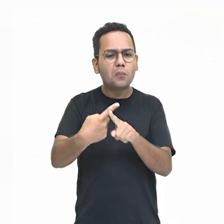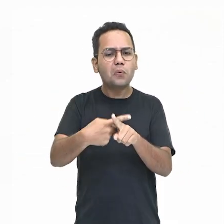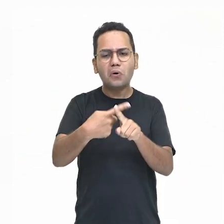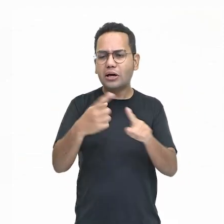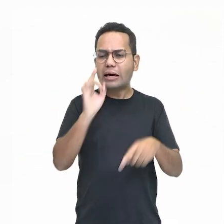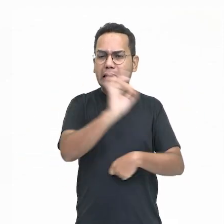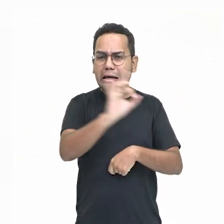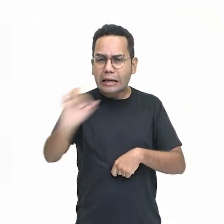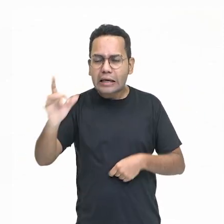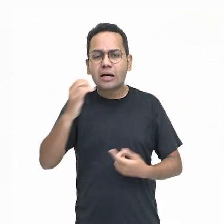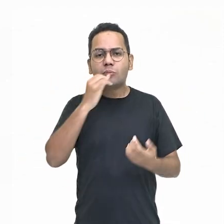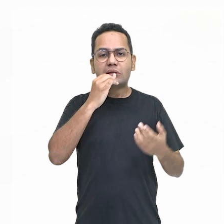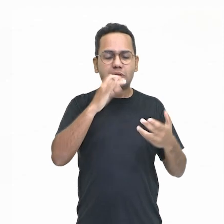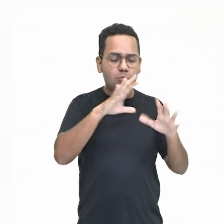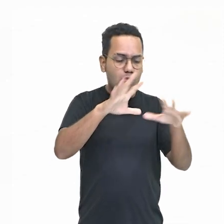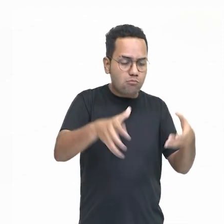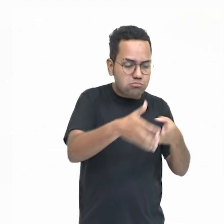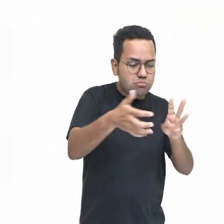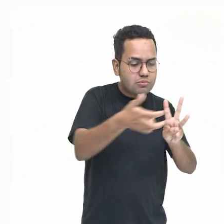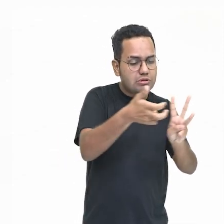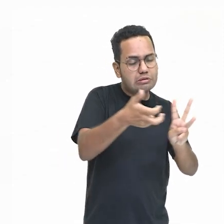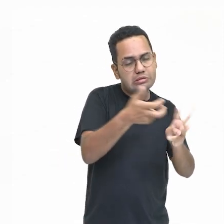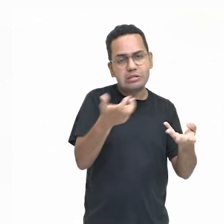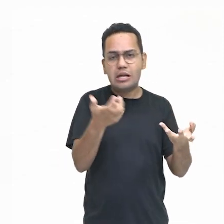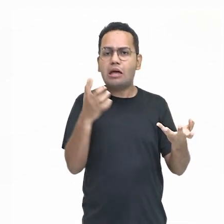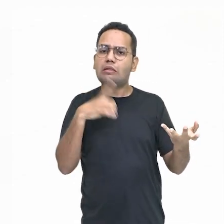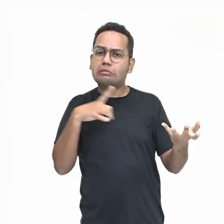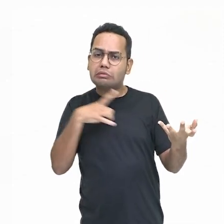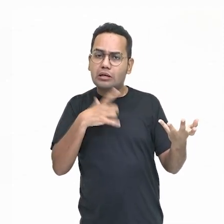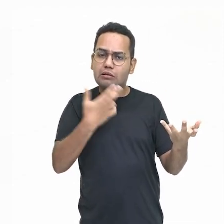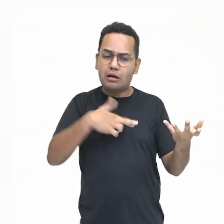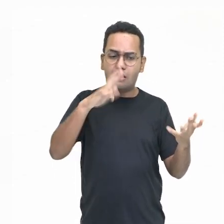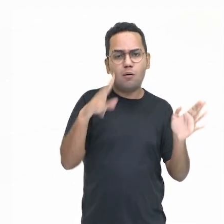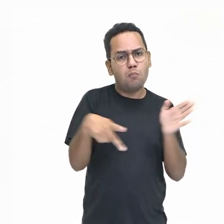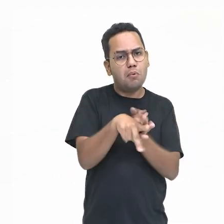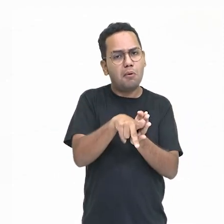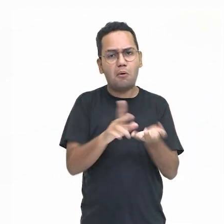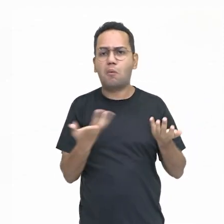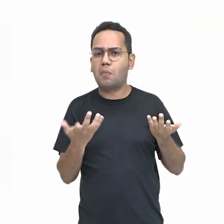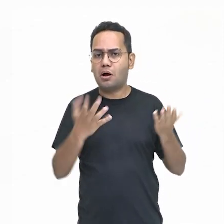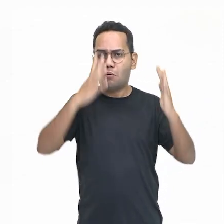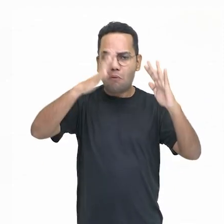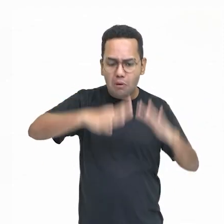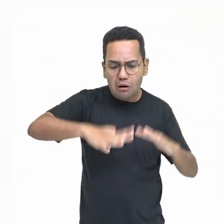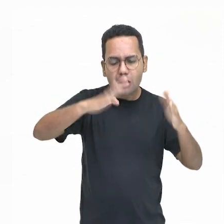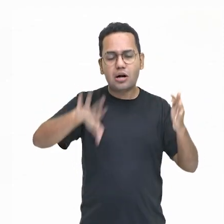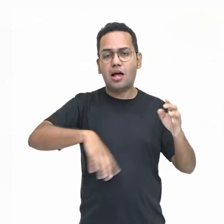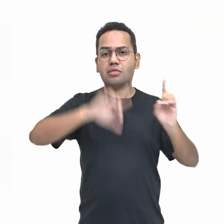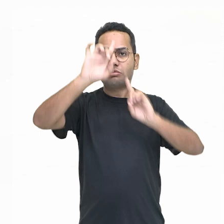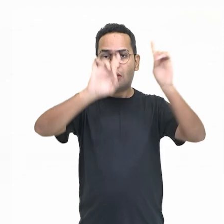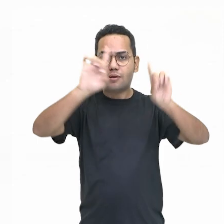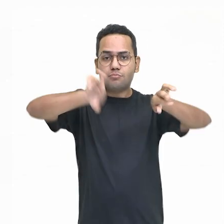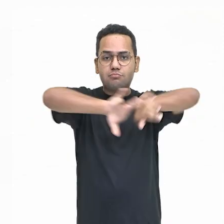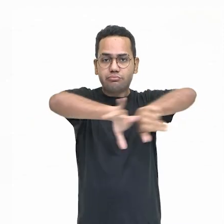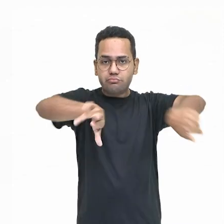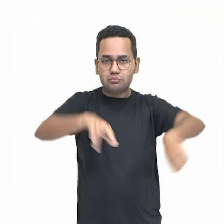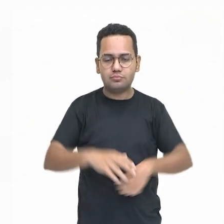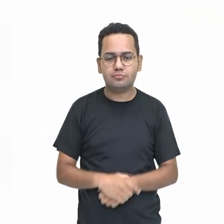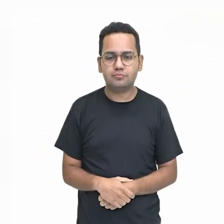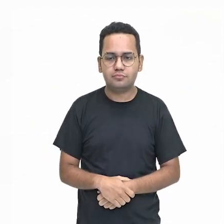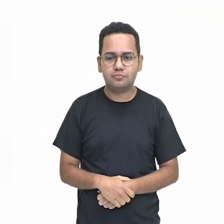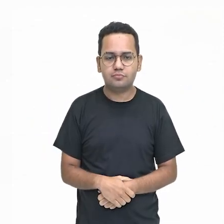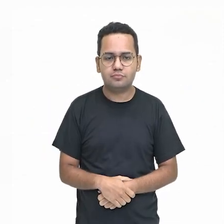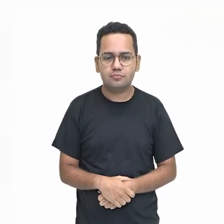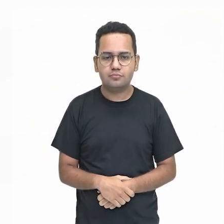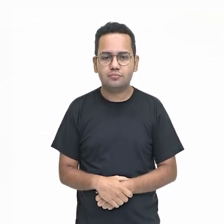de crenças, com seus rituais, seus deuses e suas lendas. Algumas das principais